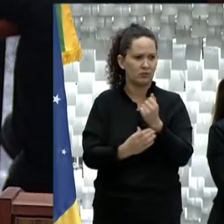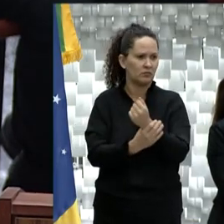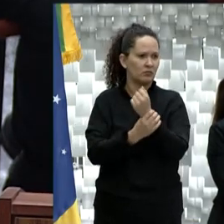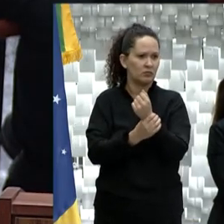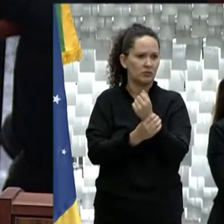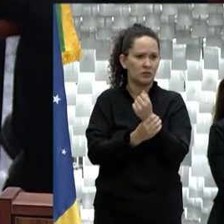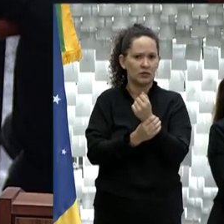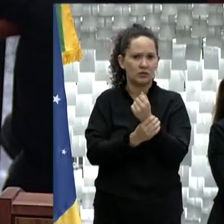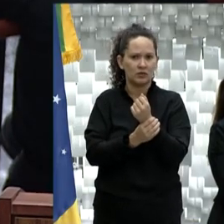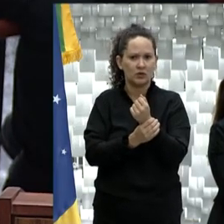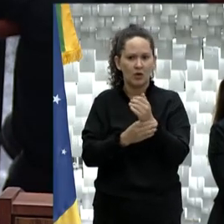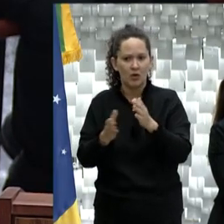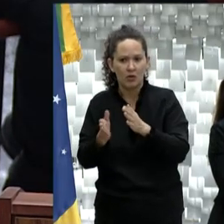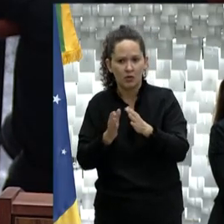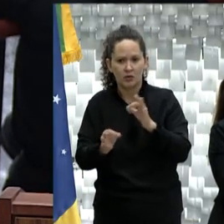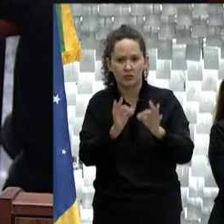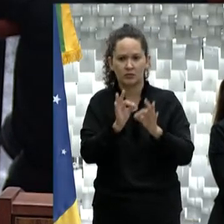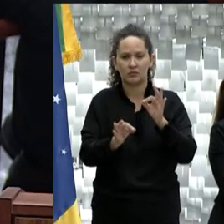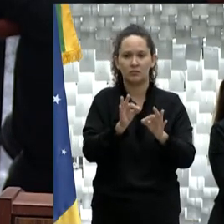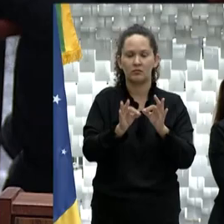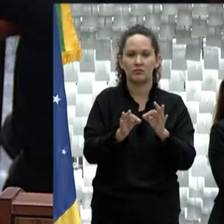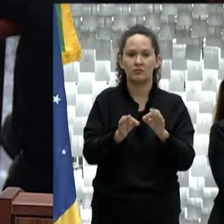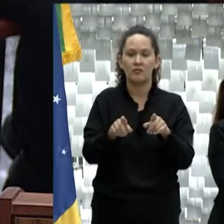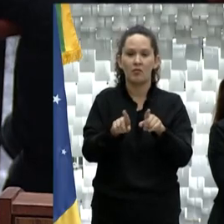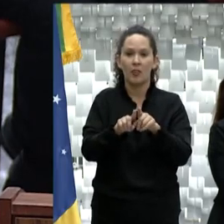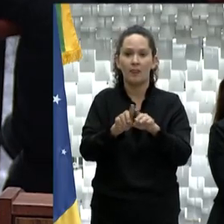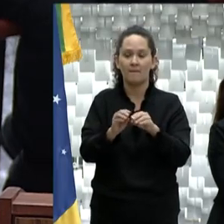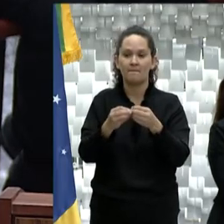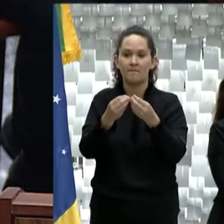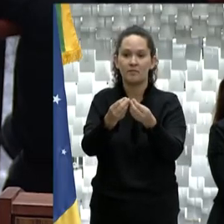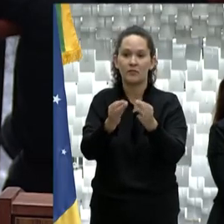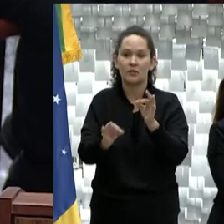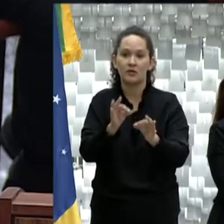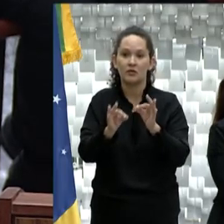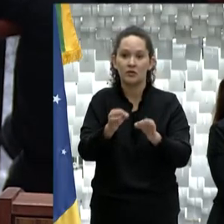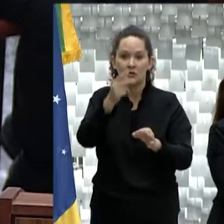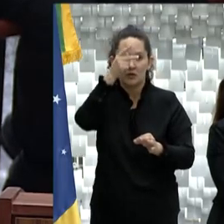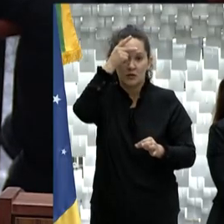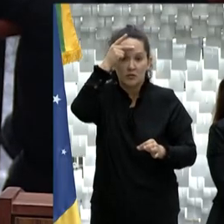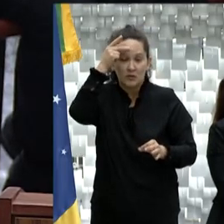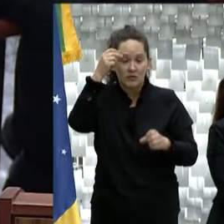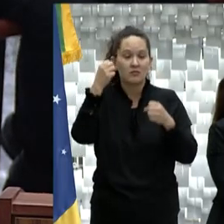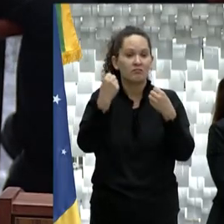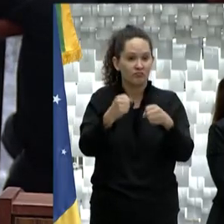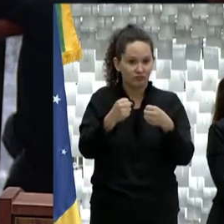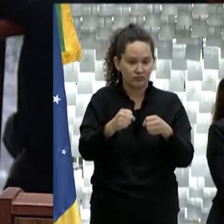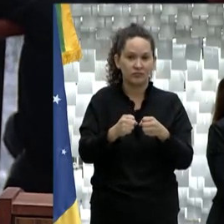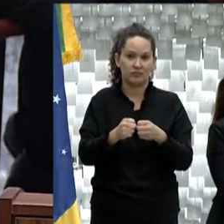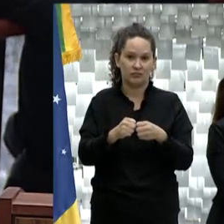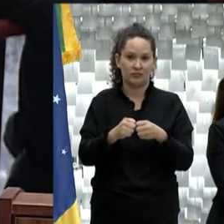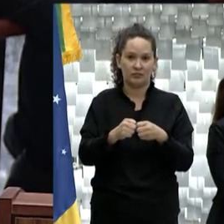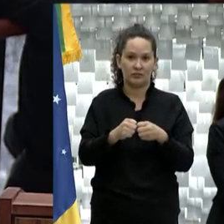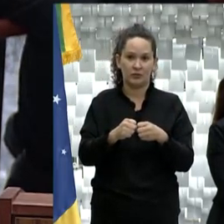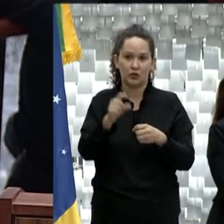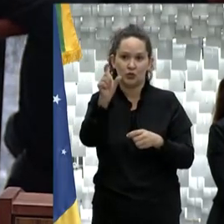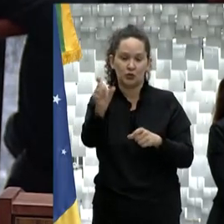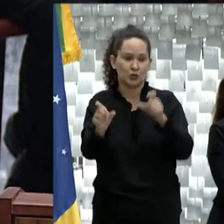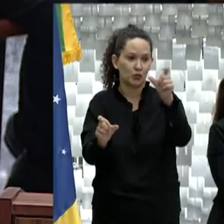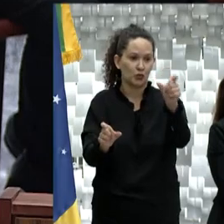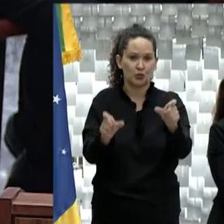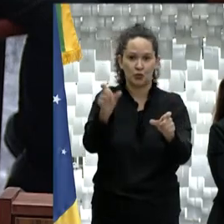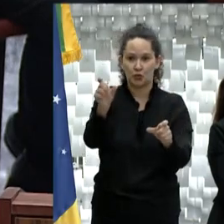garantem o acesso à justiça e que entregam justiça a quem dela precisa. Os indivíduos